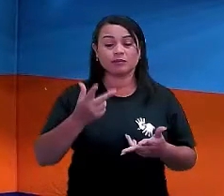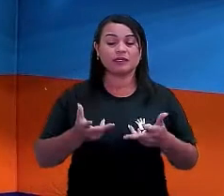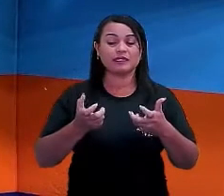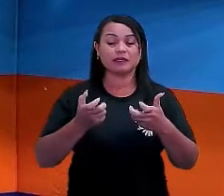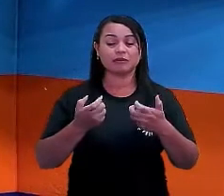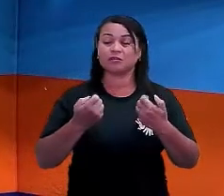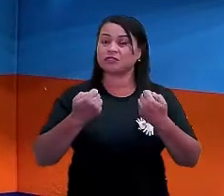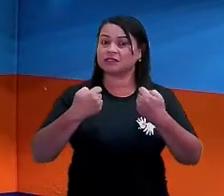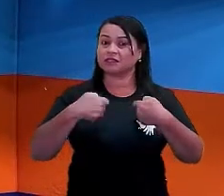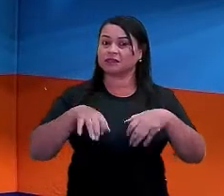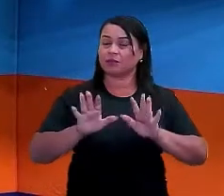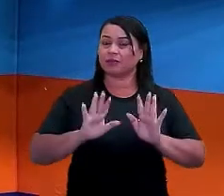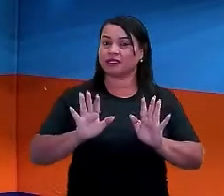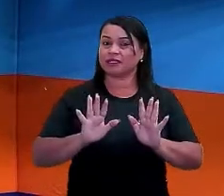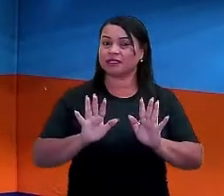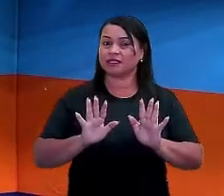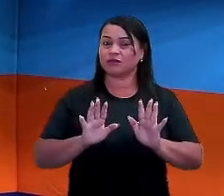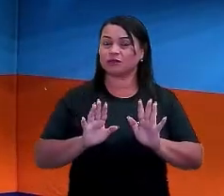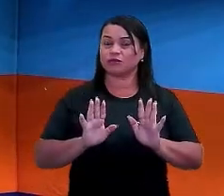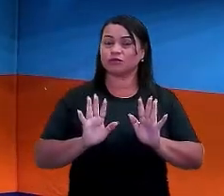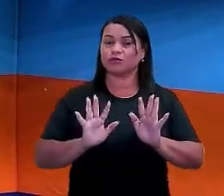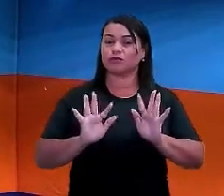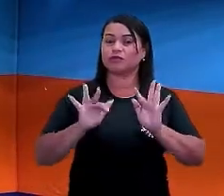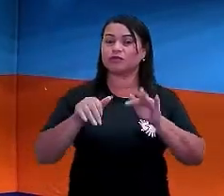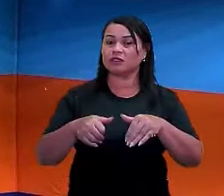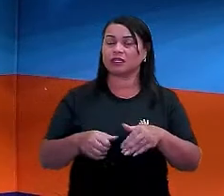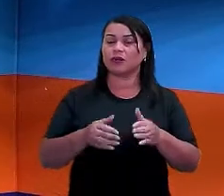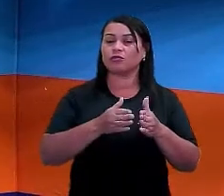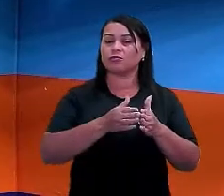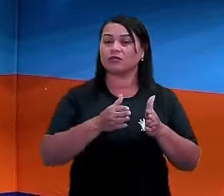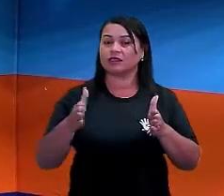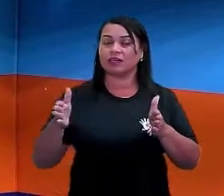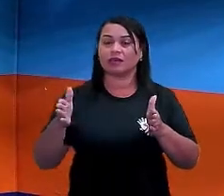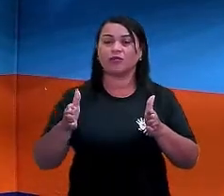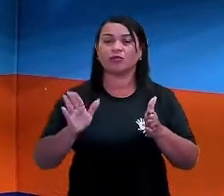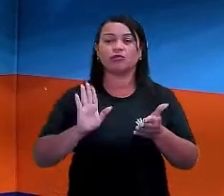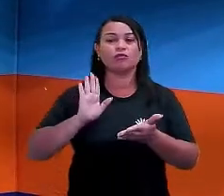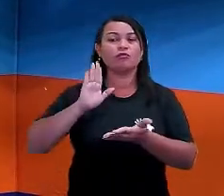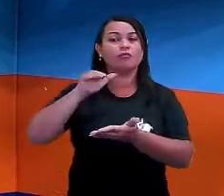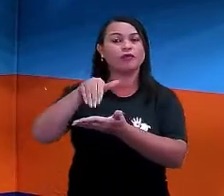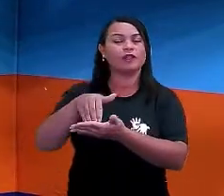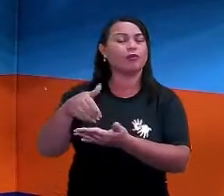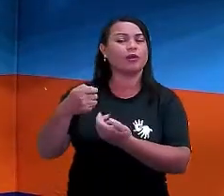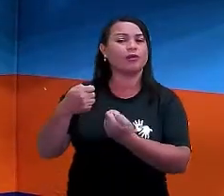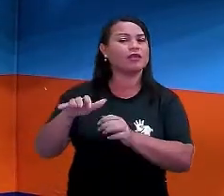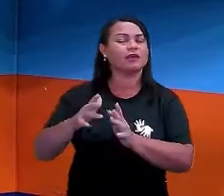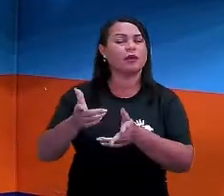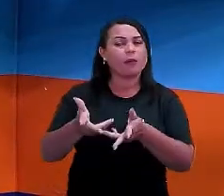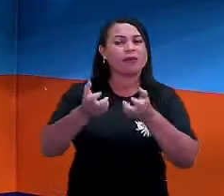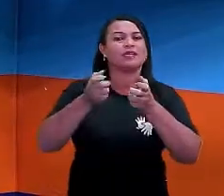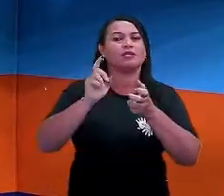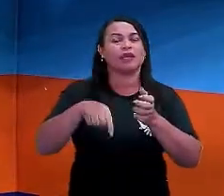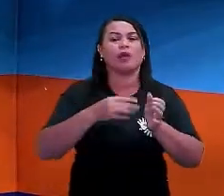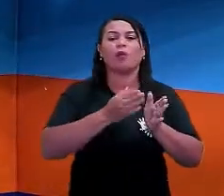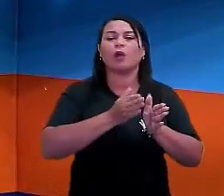não preciso desse último termo, tá? Porque eu percebo que é uma